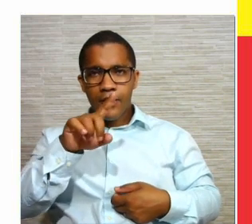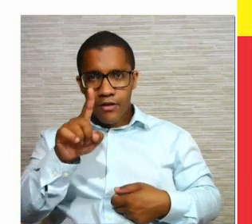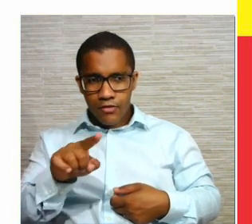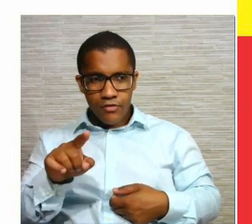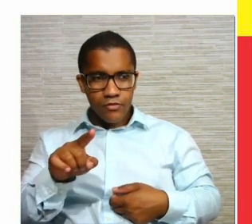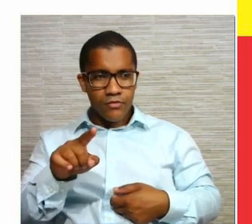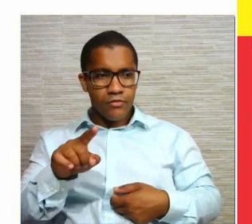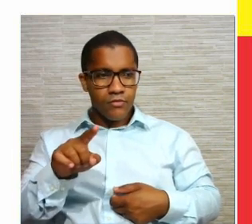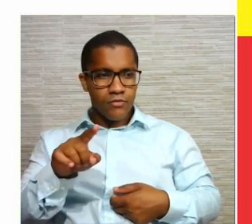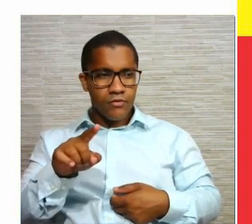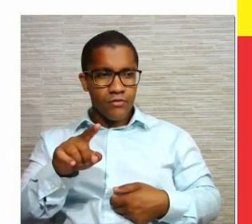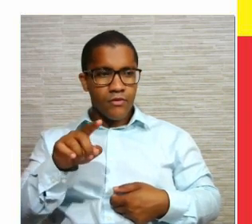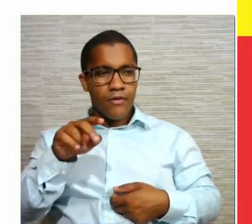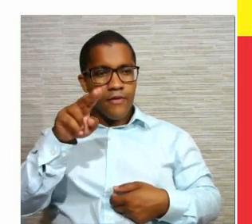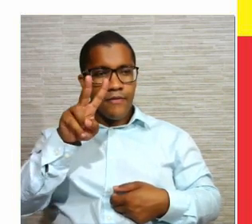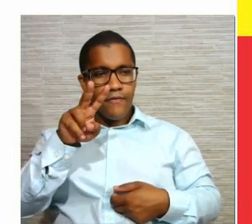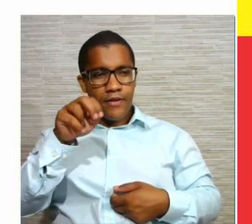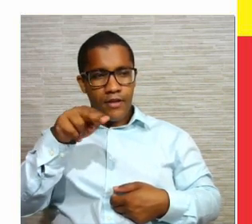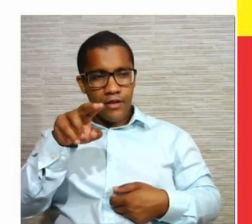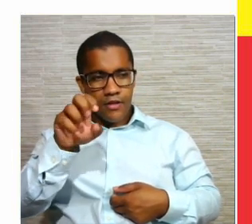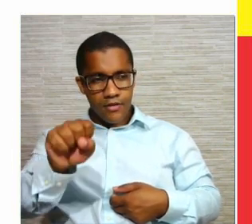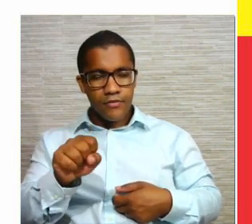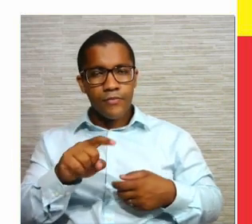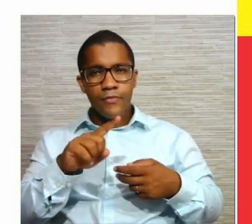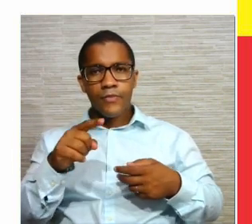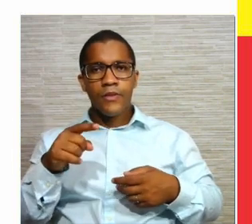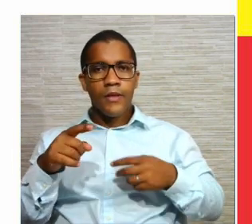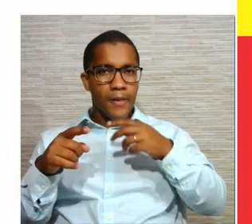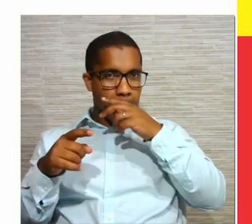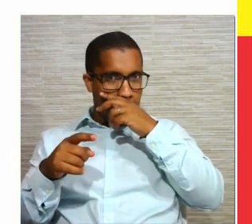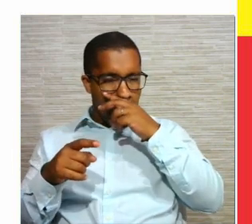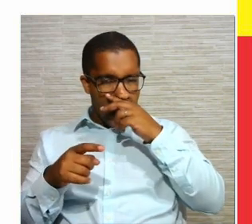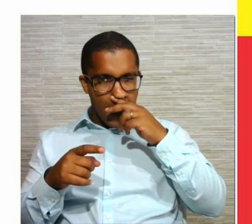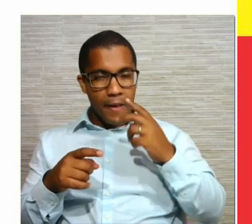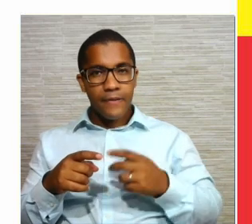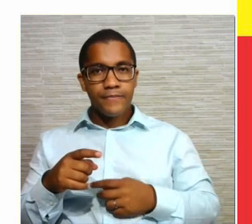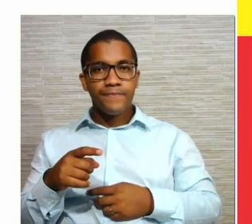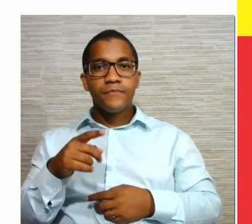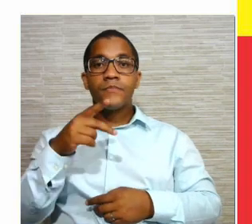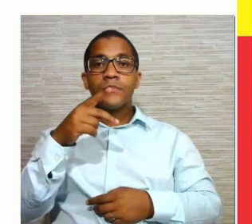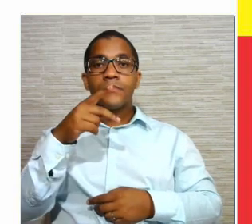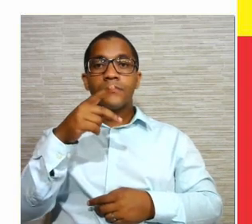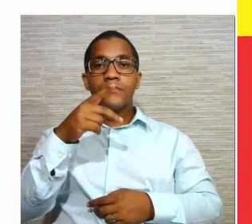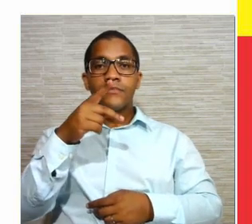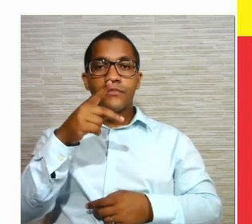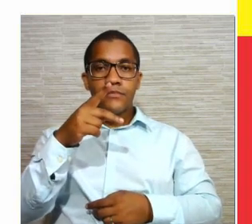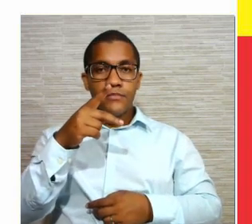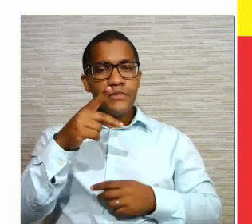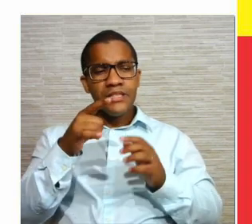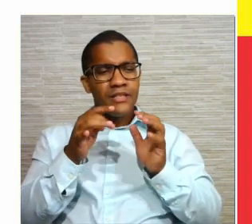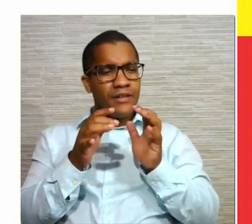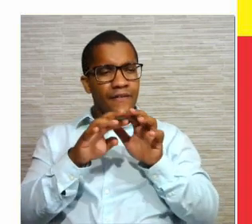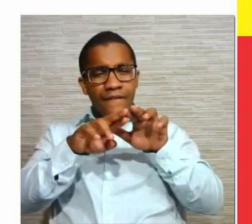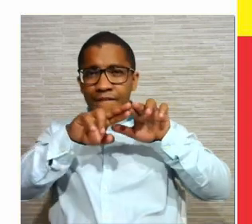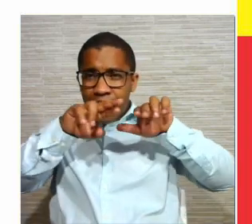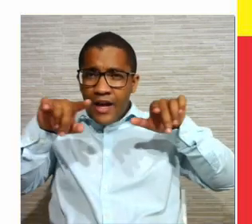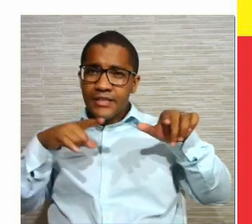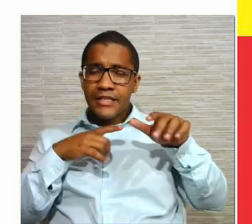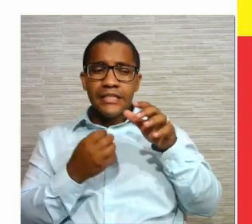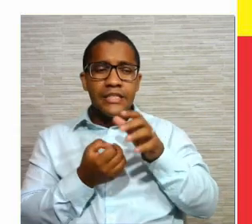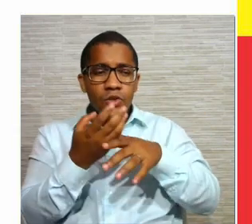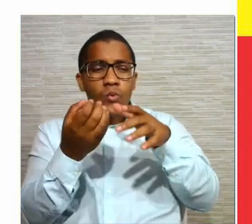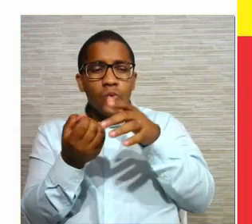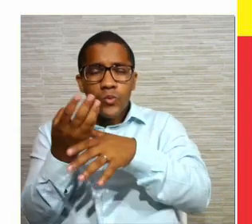na Camisa de Vênus. Em Porto Alegre, Os Replicantes. Em Recife, Egoísmo. E bem mais